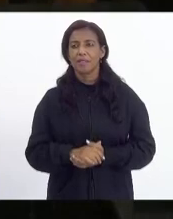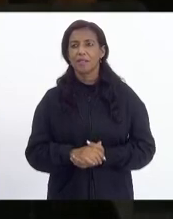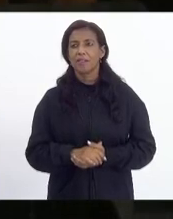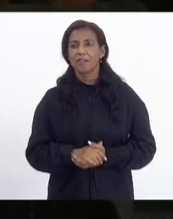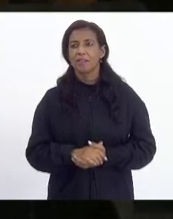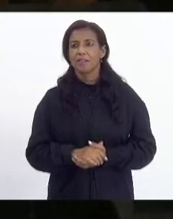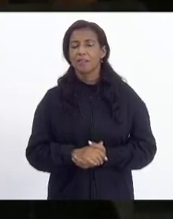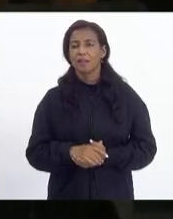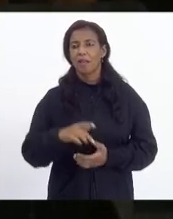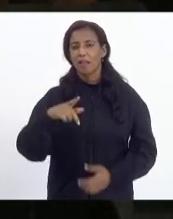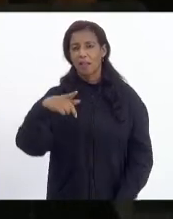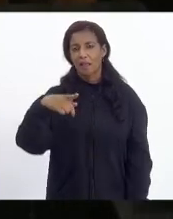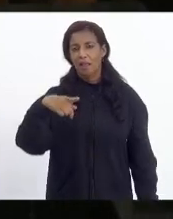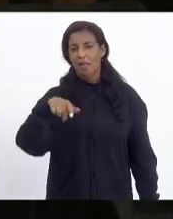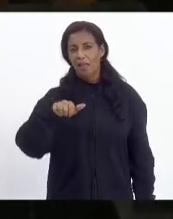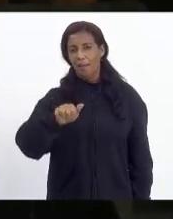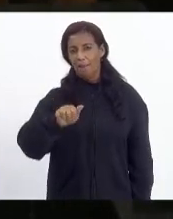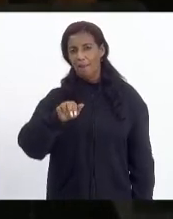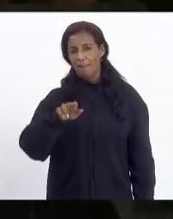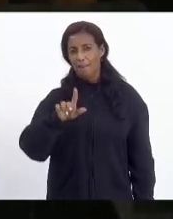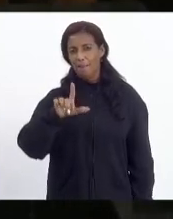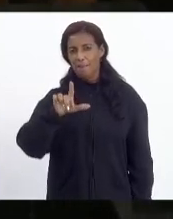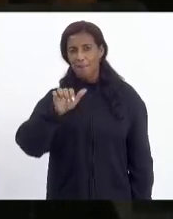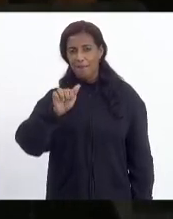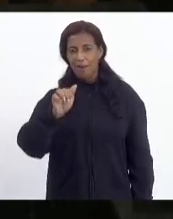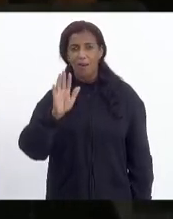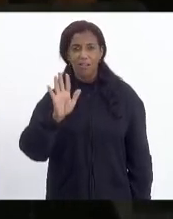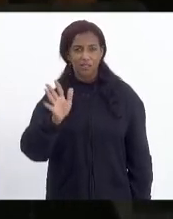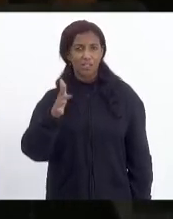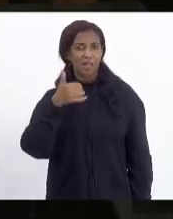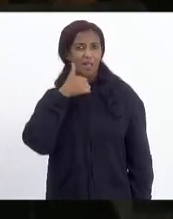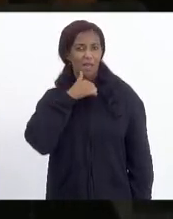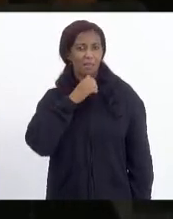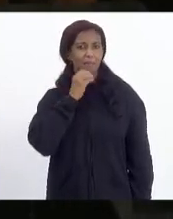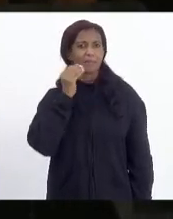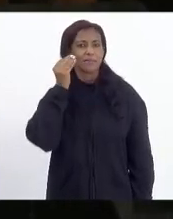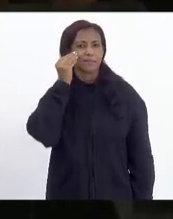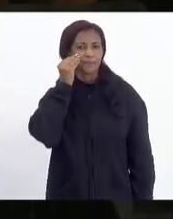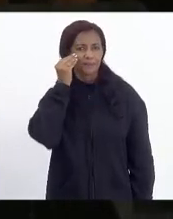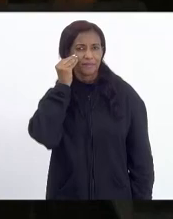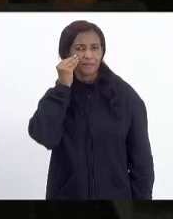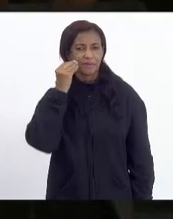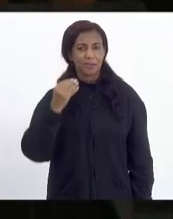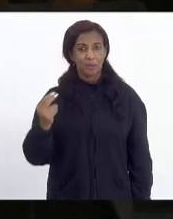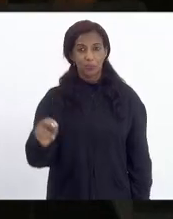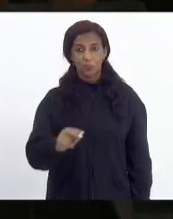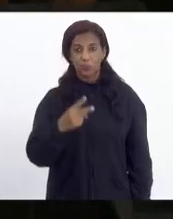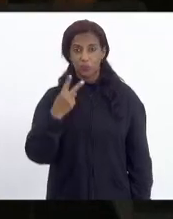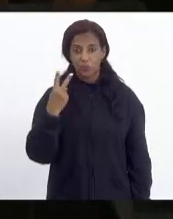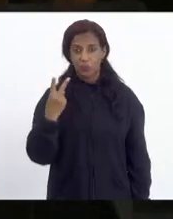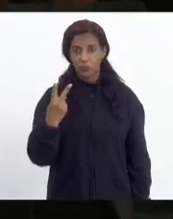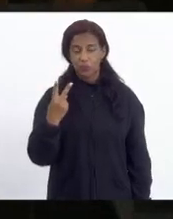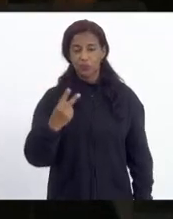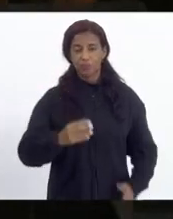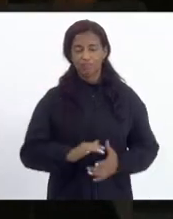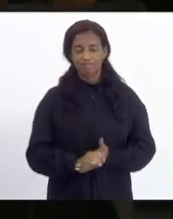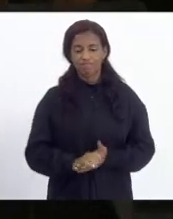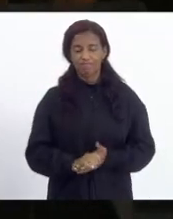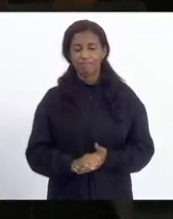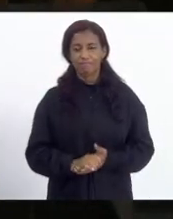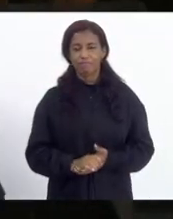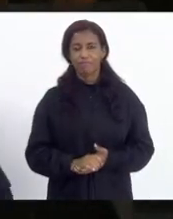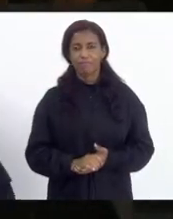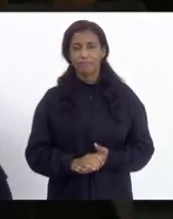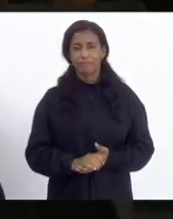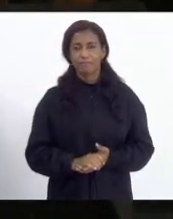e a Paula que já foi mãe que tá aqui nos assistindo por duas vezes na para